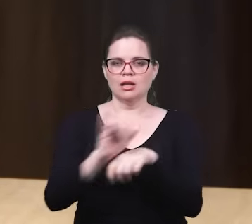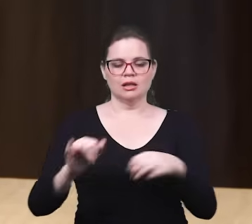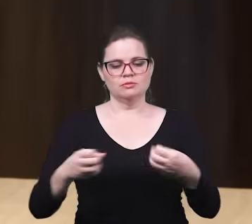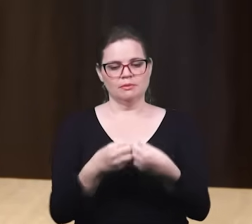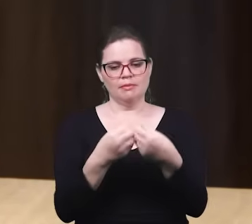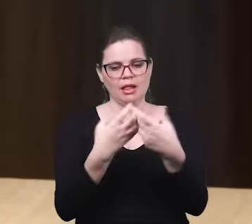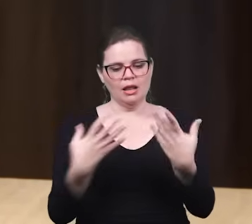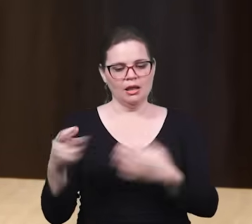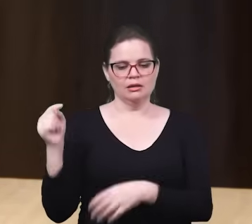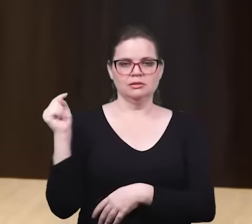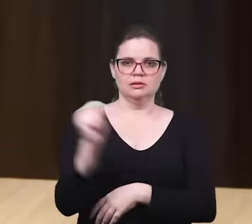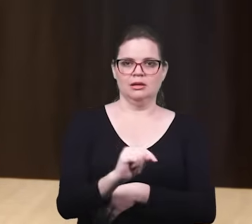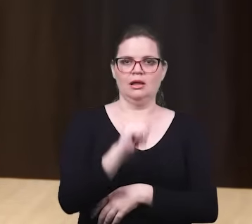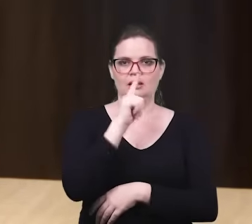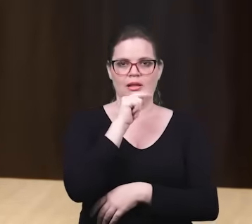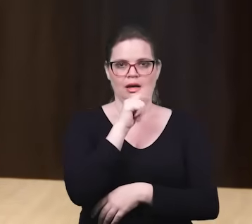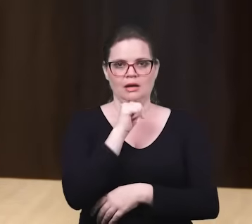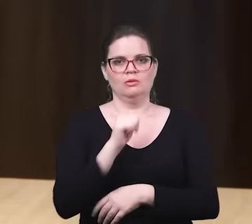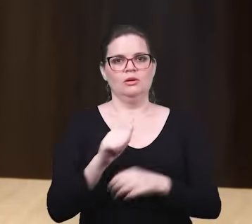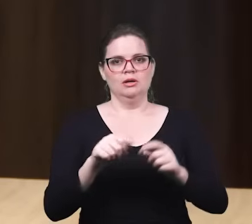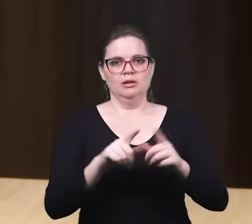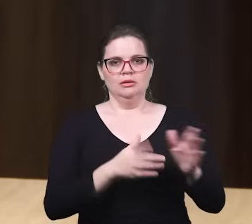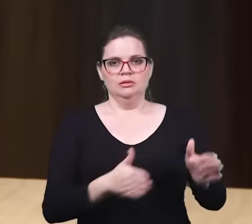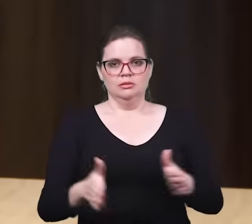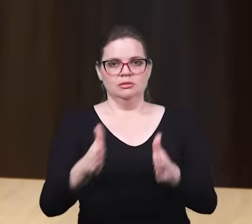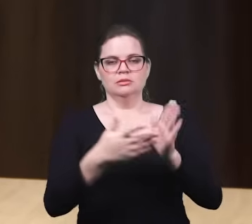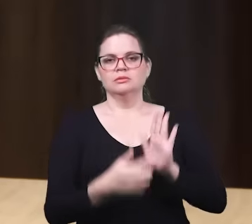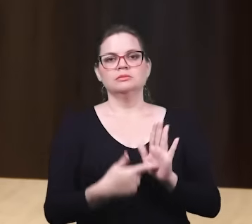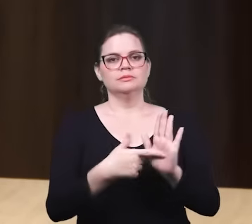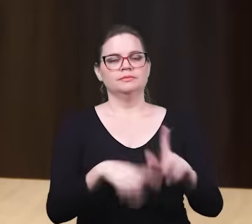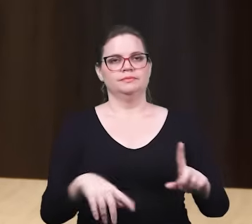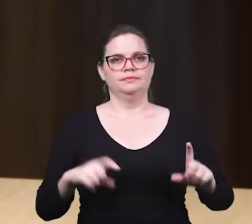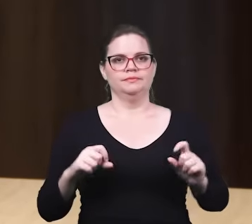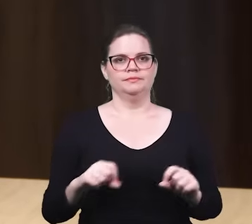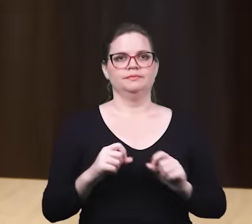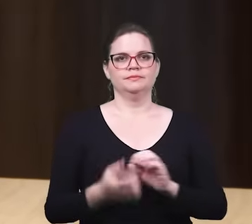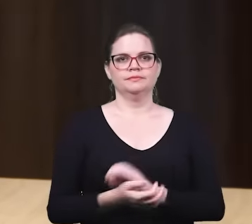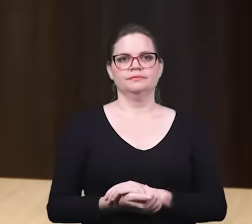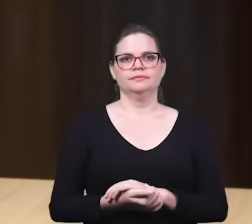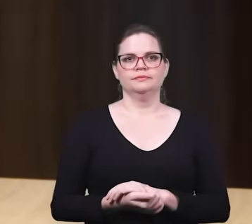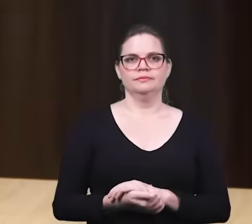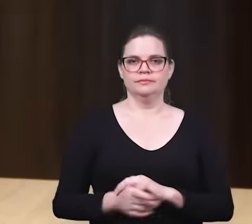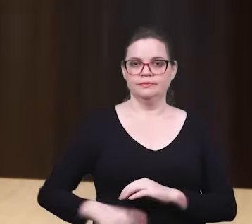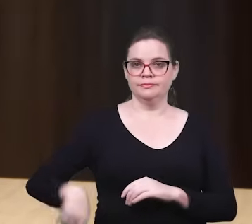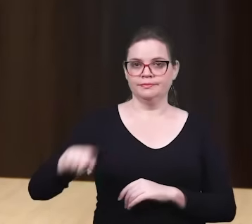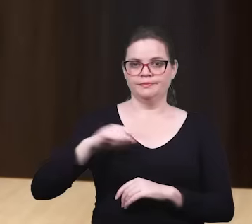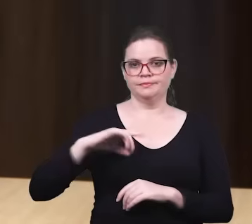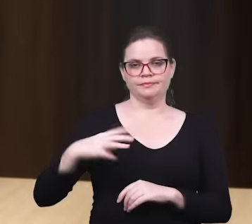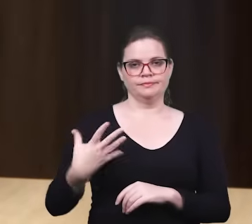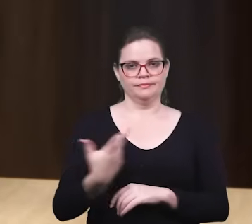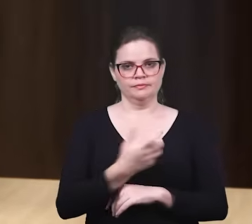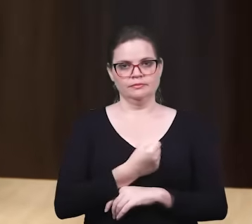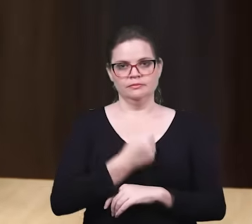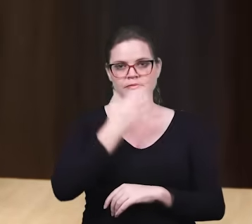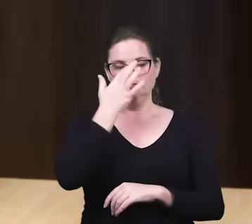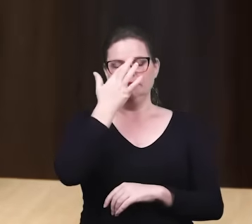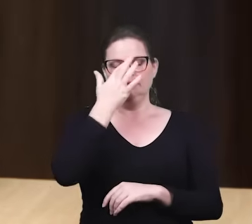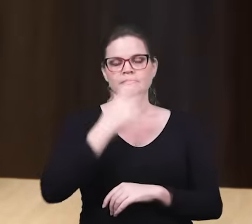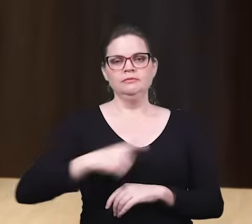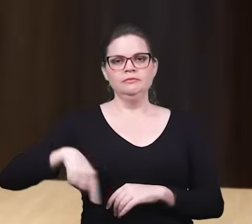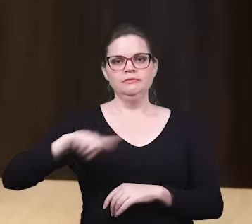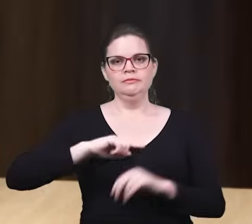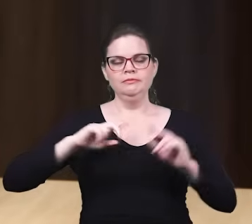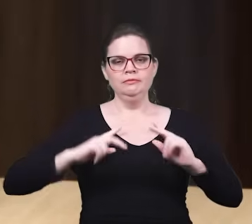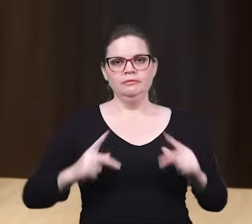milagre diante do povo, mostrando que a nossa salvação, a salvação da